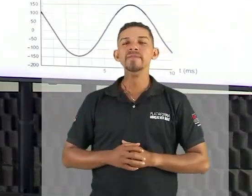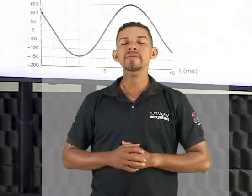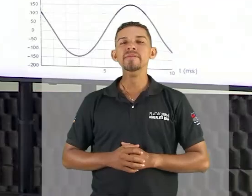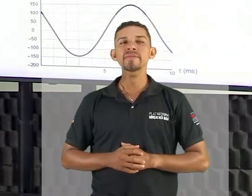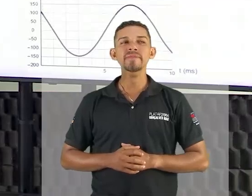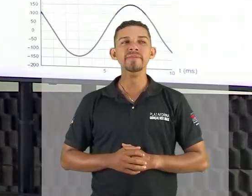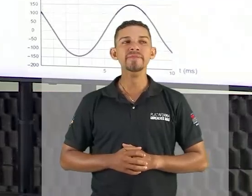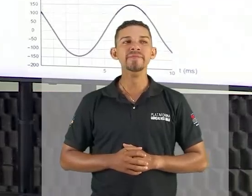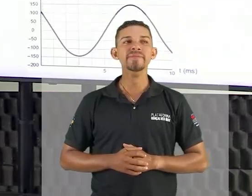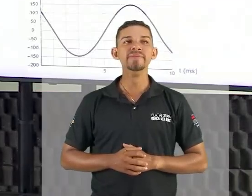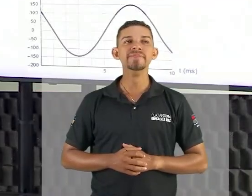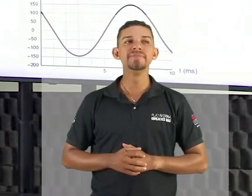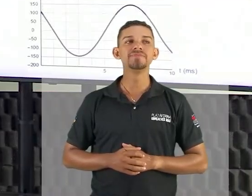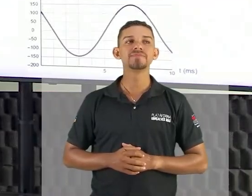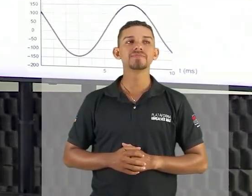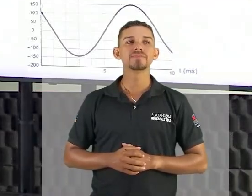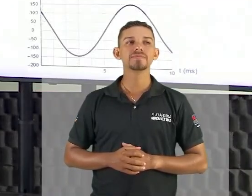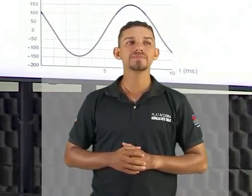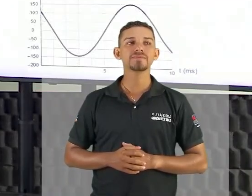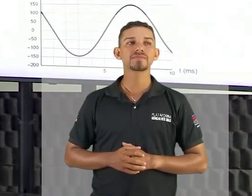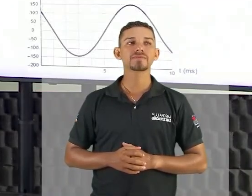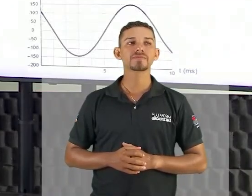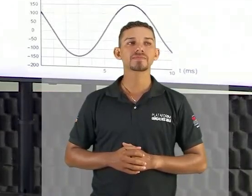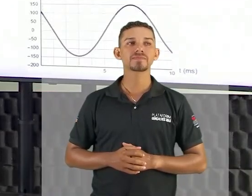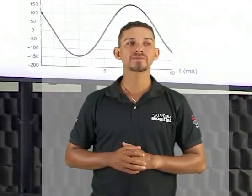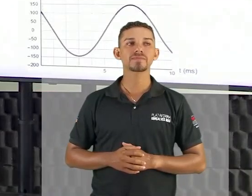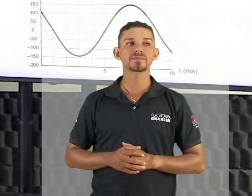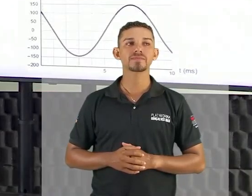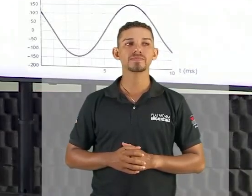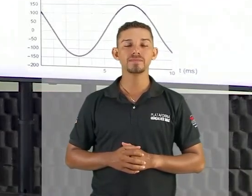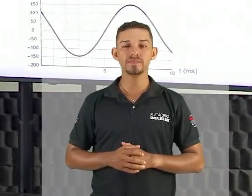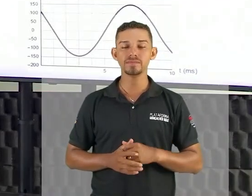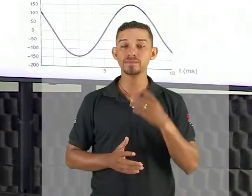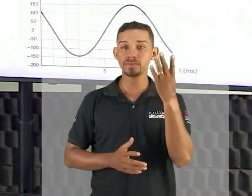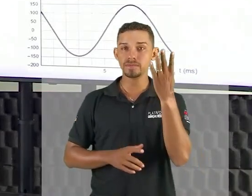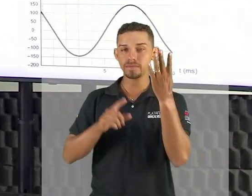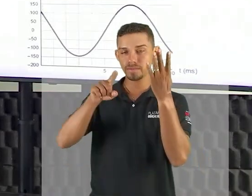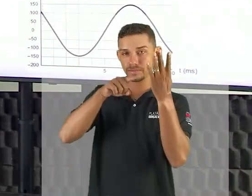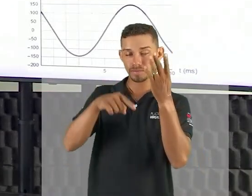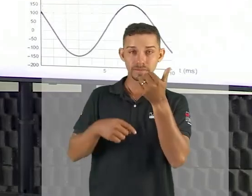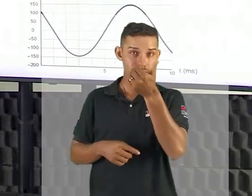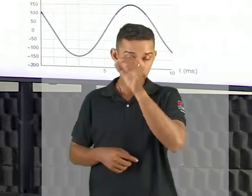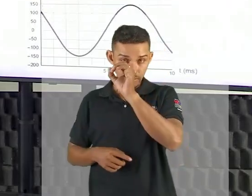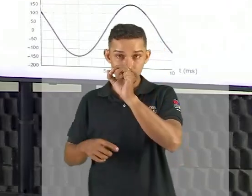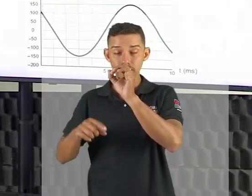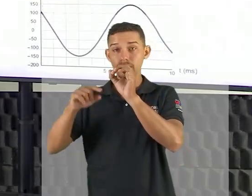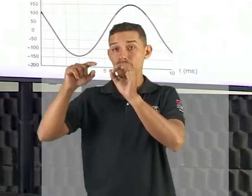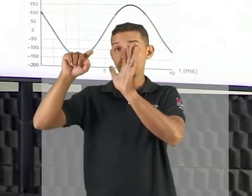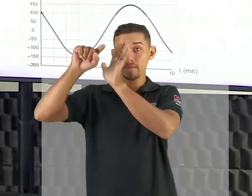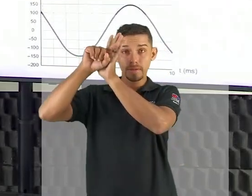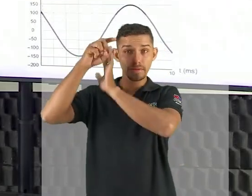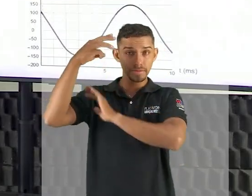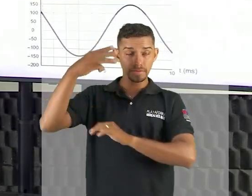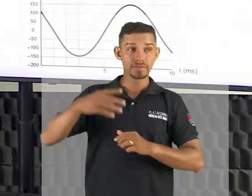tá então é 4 x 10 elev -3 o mil esse